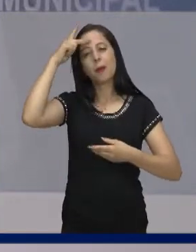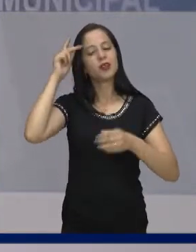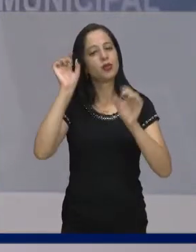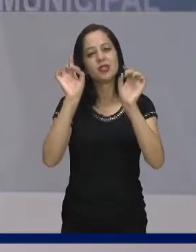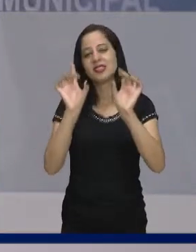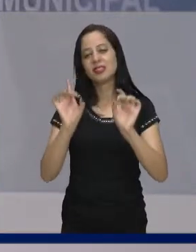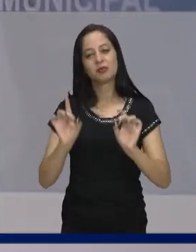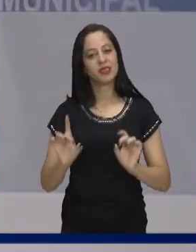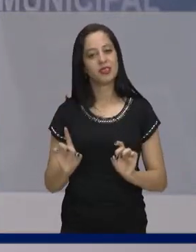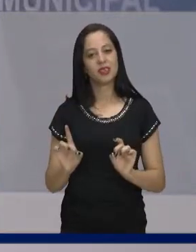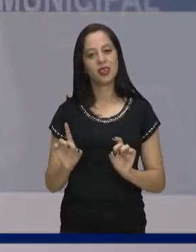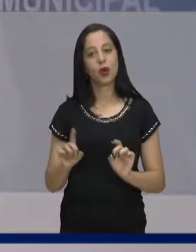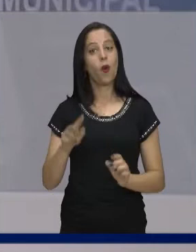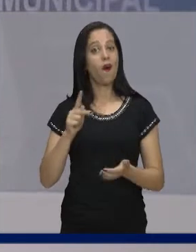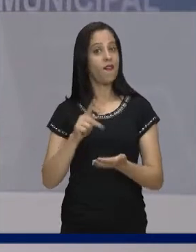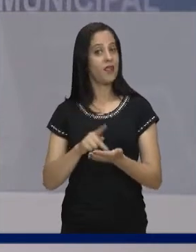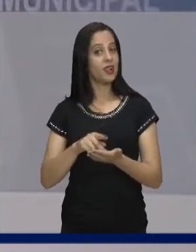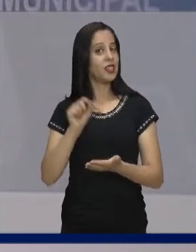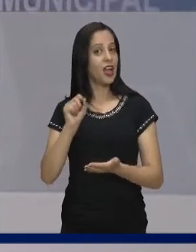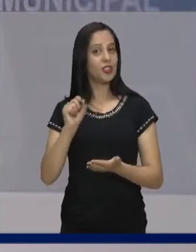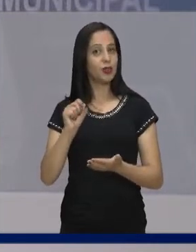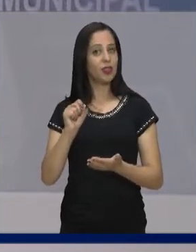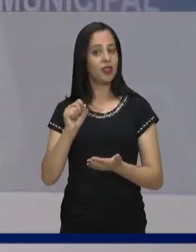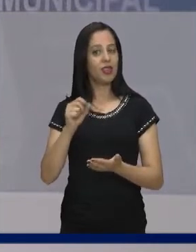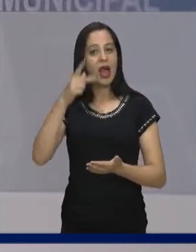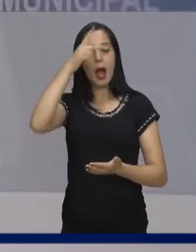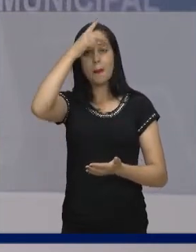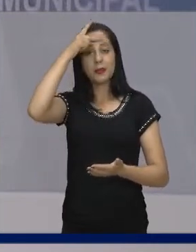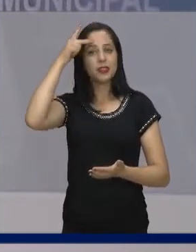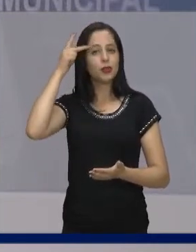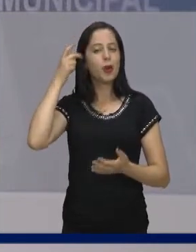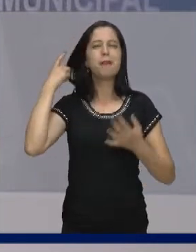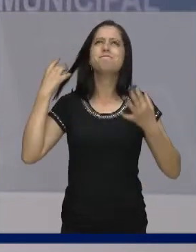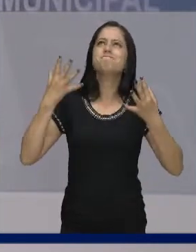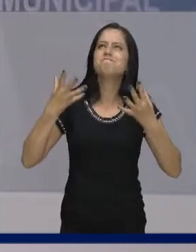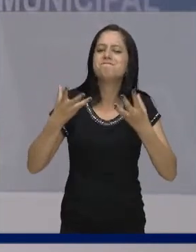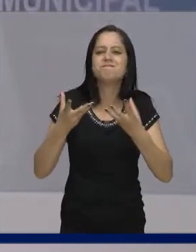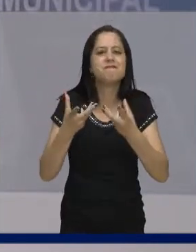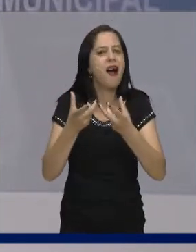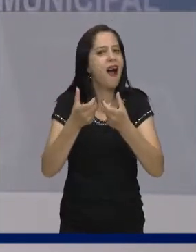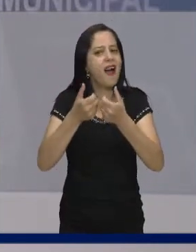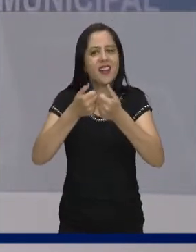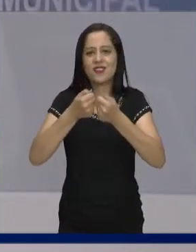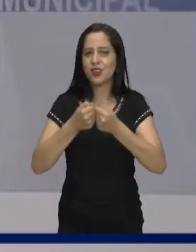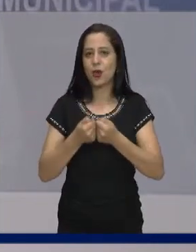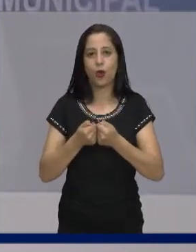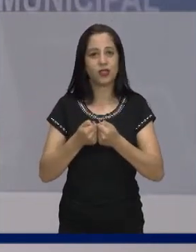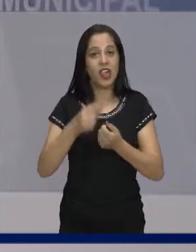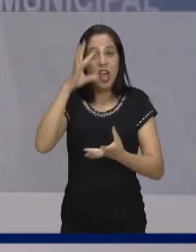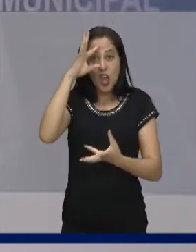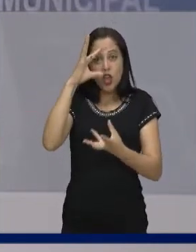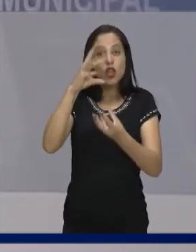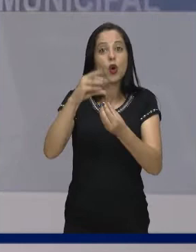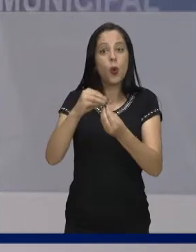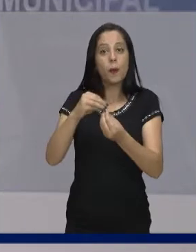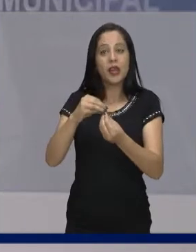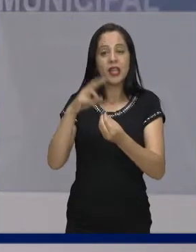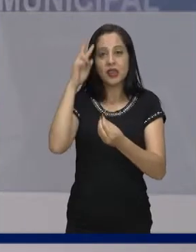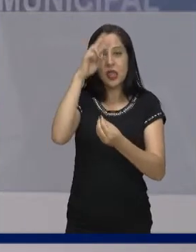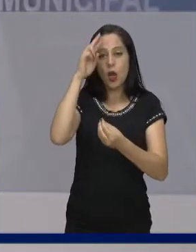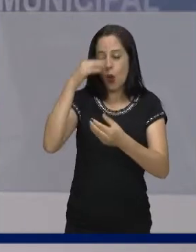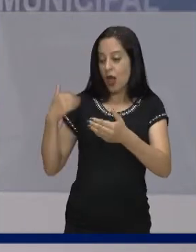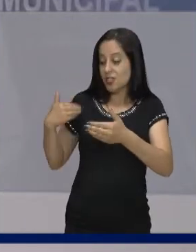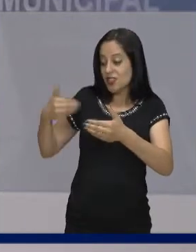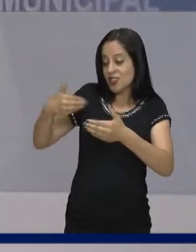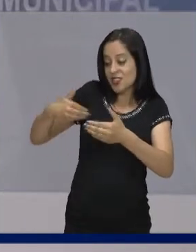especial. Na verdade, um anjo que conheceu a história da Guadalupe e imediatamente